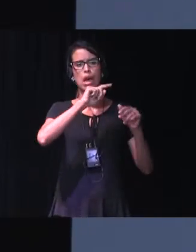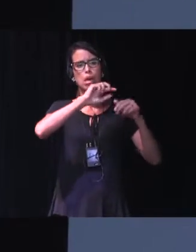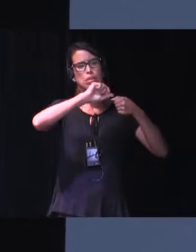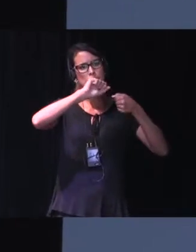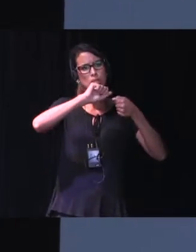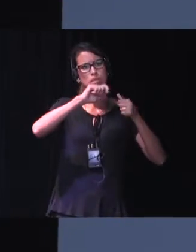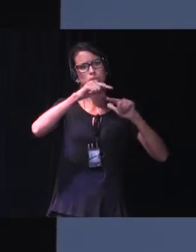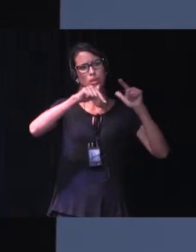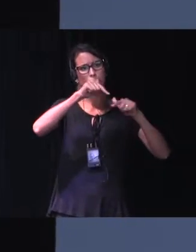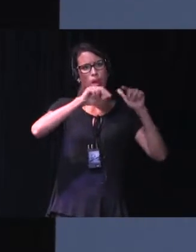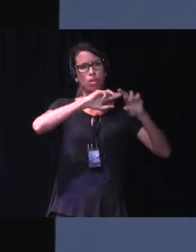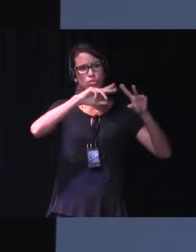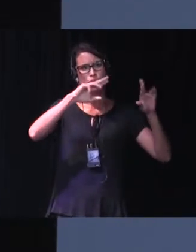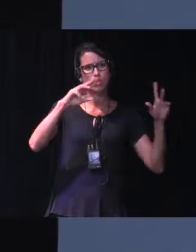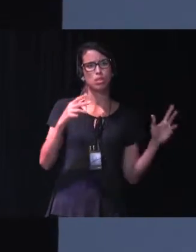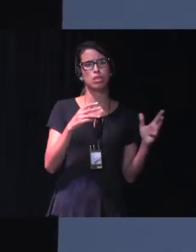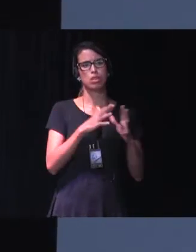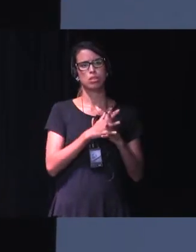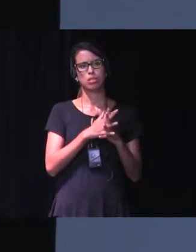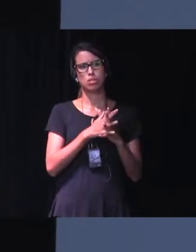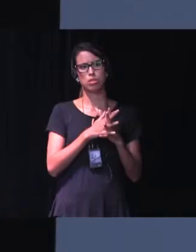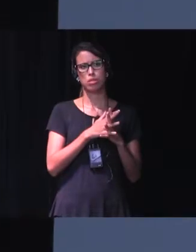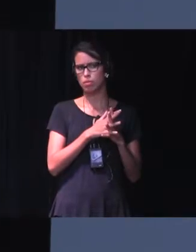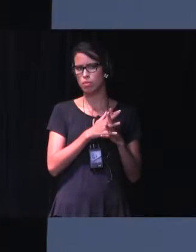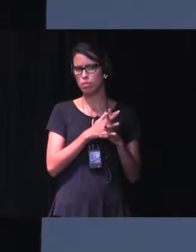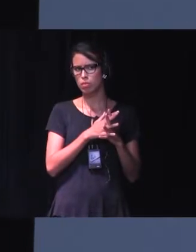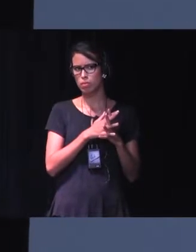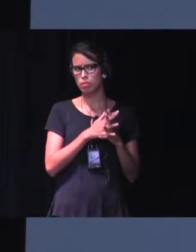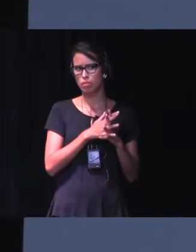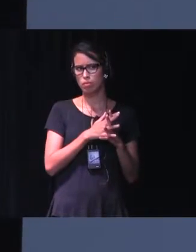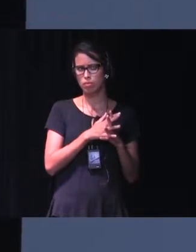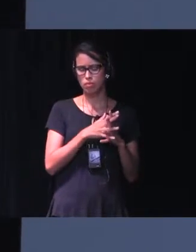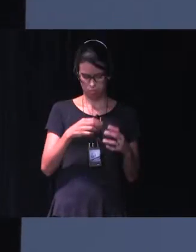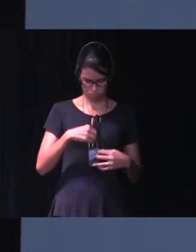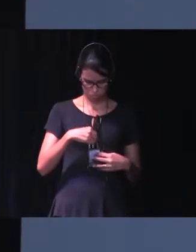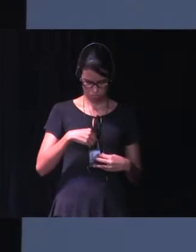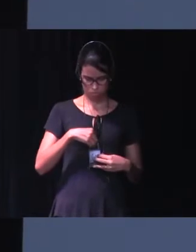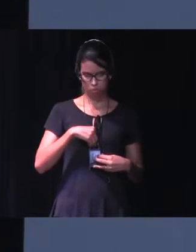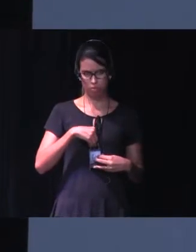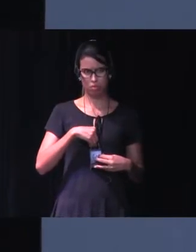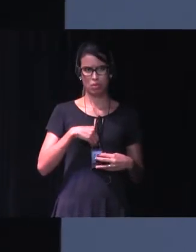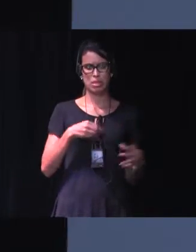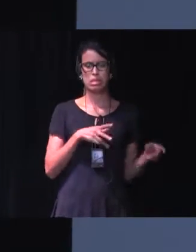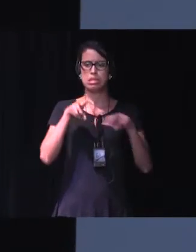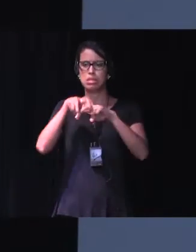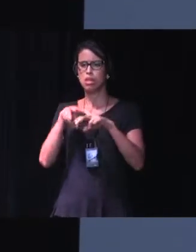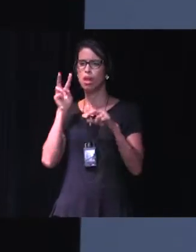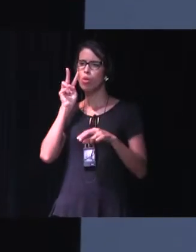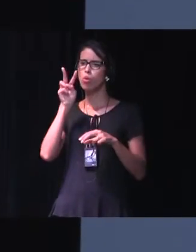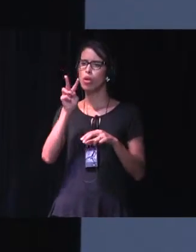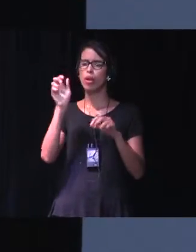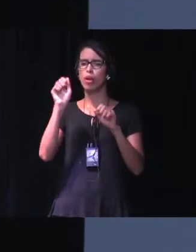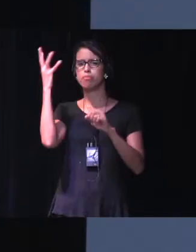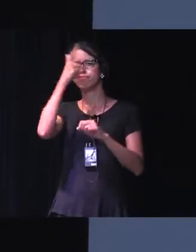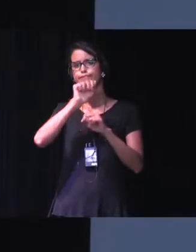sentar para olhar a paisagem enquanto fala, etc. Então, os critérios de arquitetura que a gente